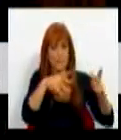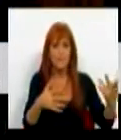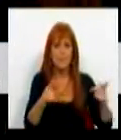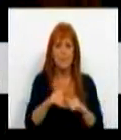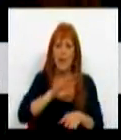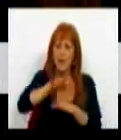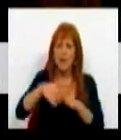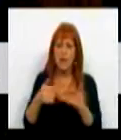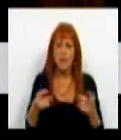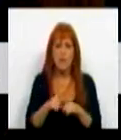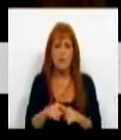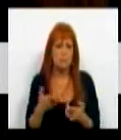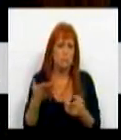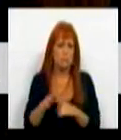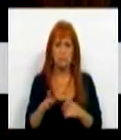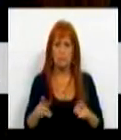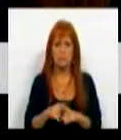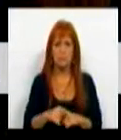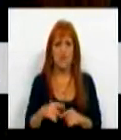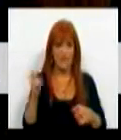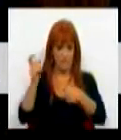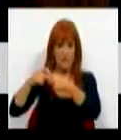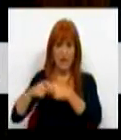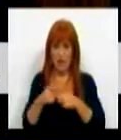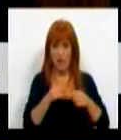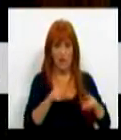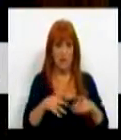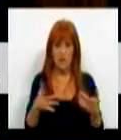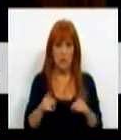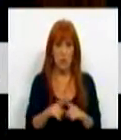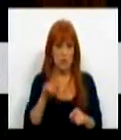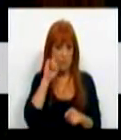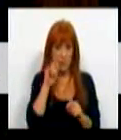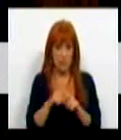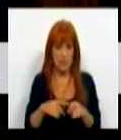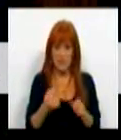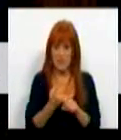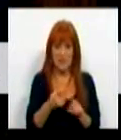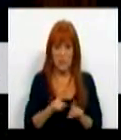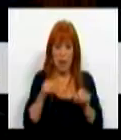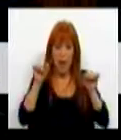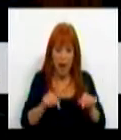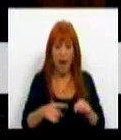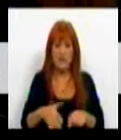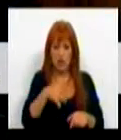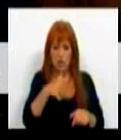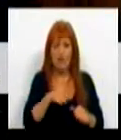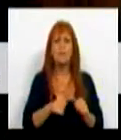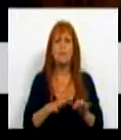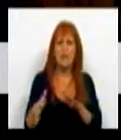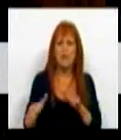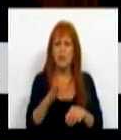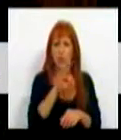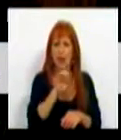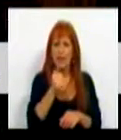e que envolveu, nomeadamente filiais, e portanto que não tinham sido cobertas pelos exercícios, essa explica cerca